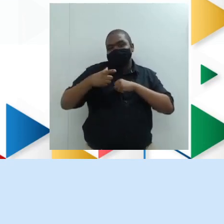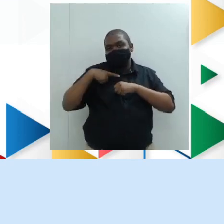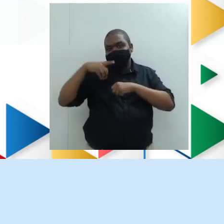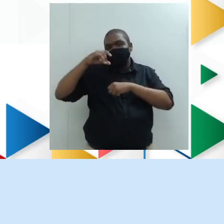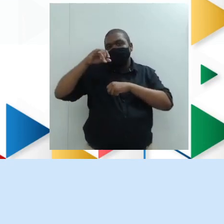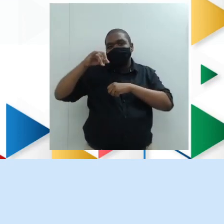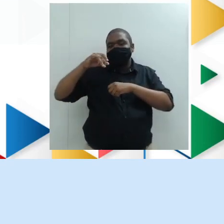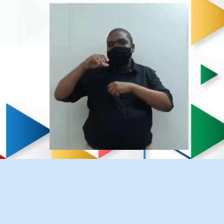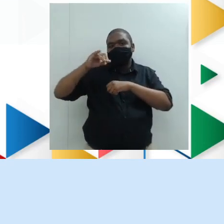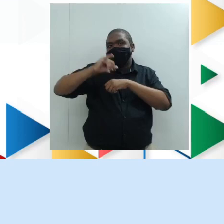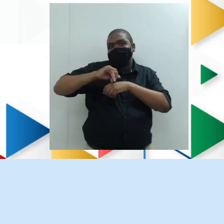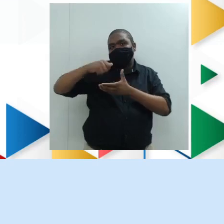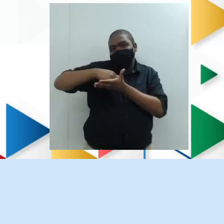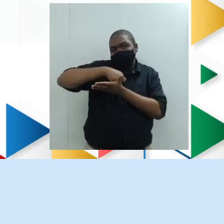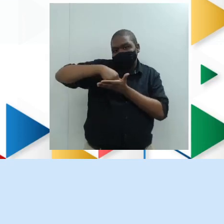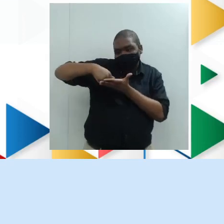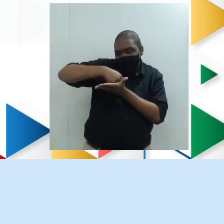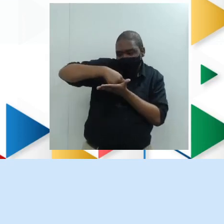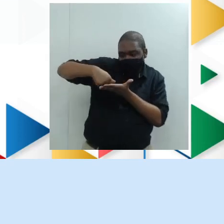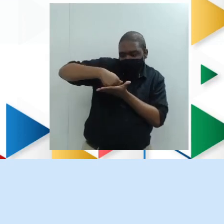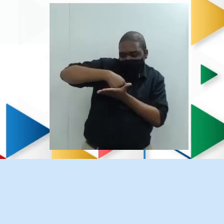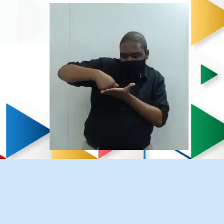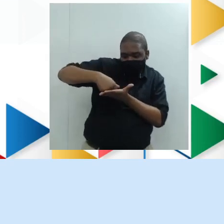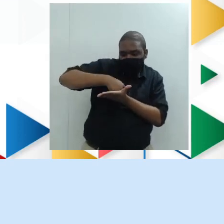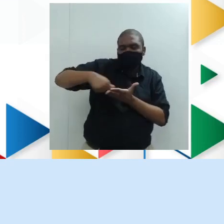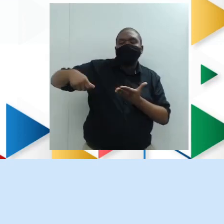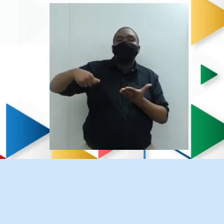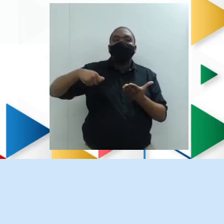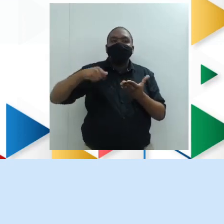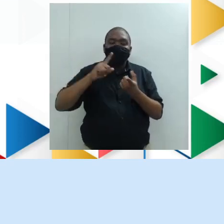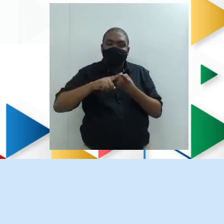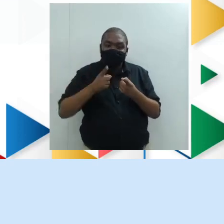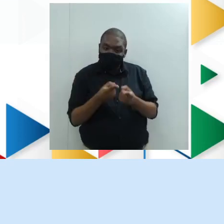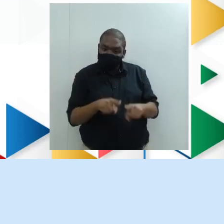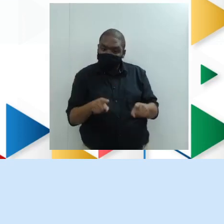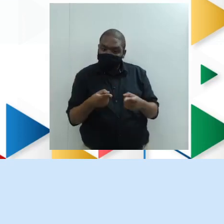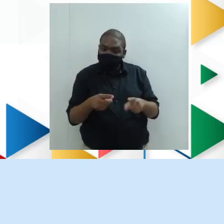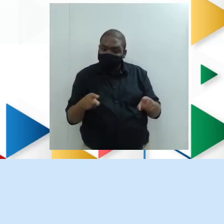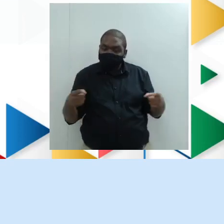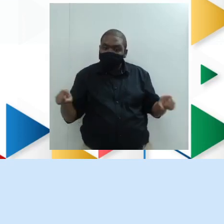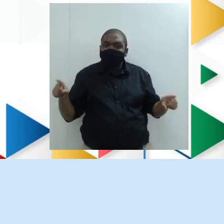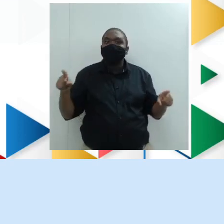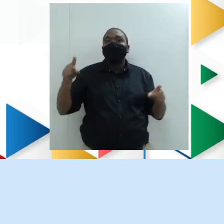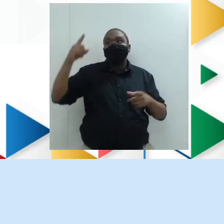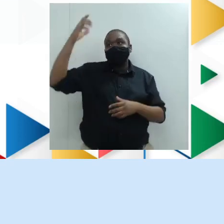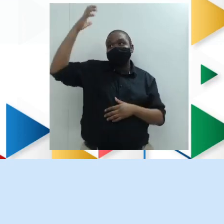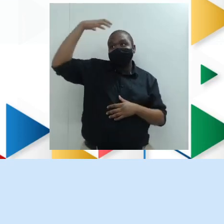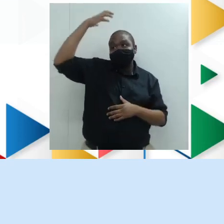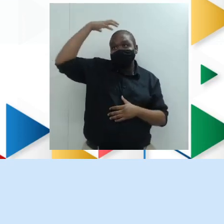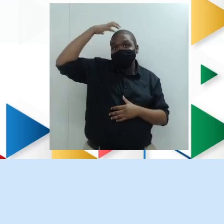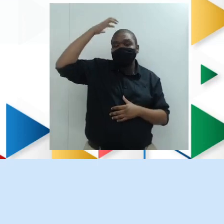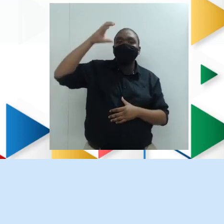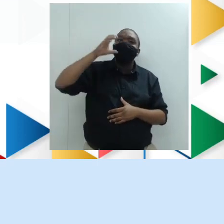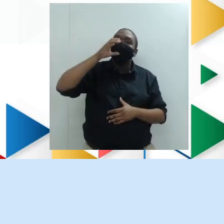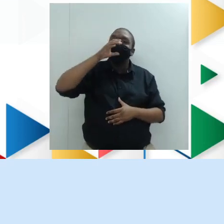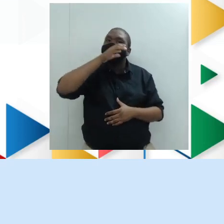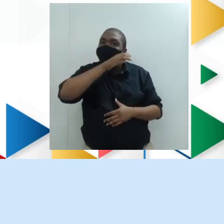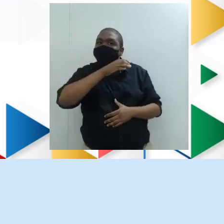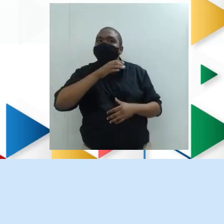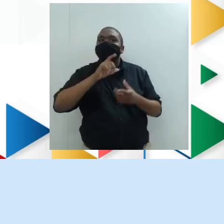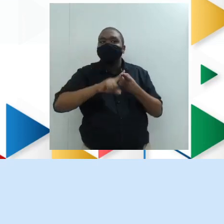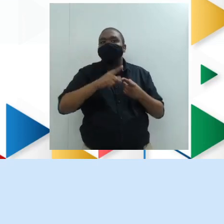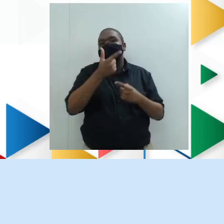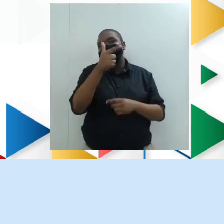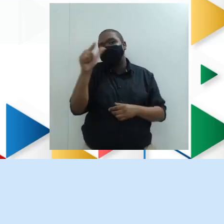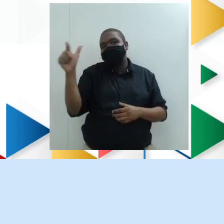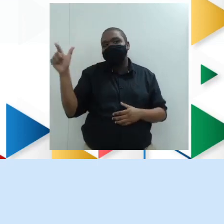casa, chuveiros elétricos, churrasqueiras elétricas, aquecedores e etc.